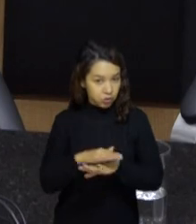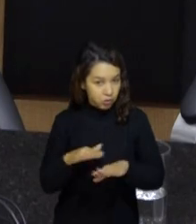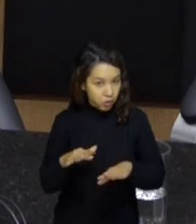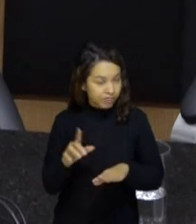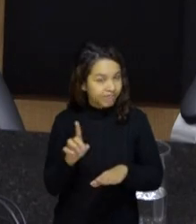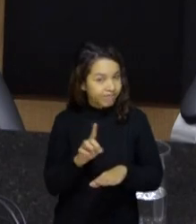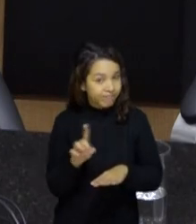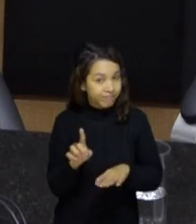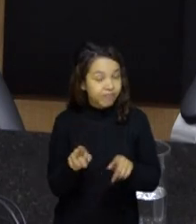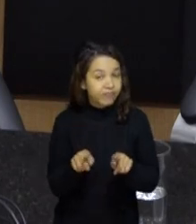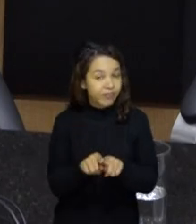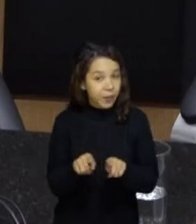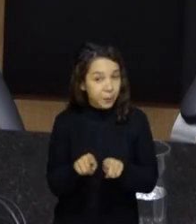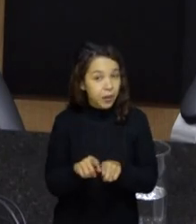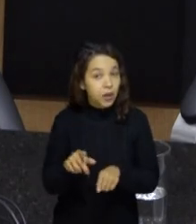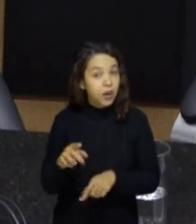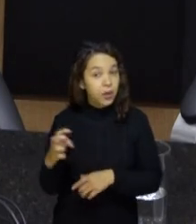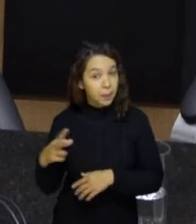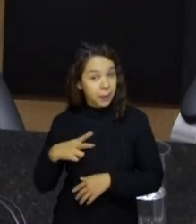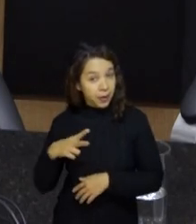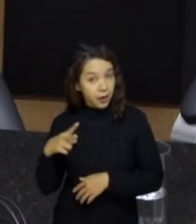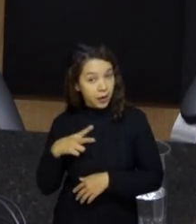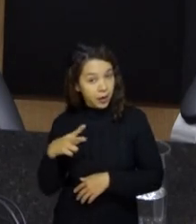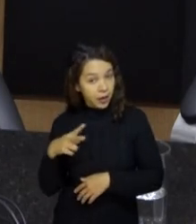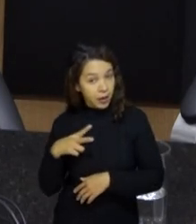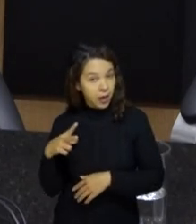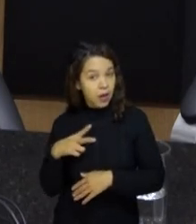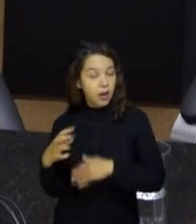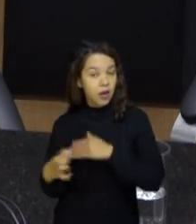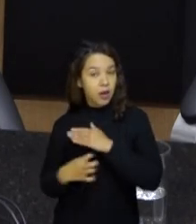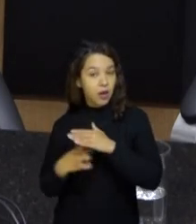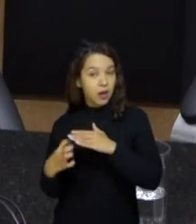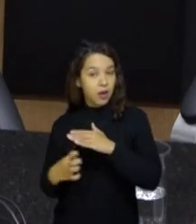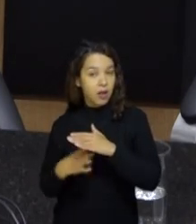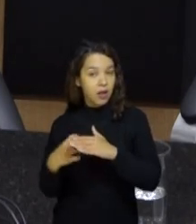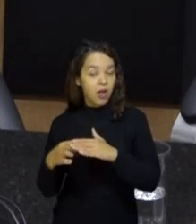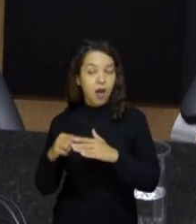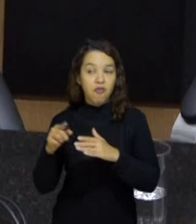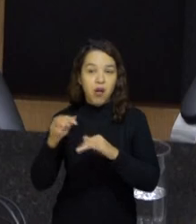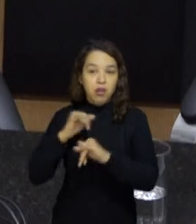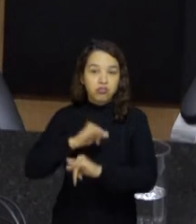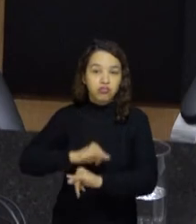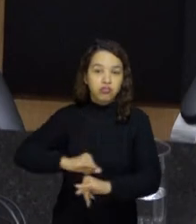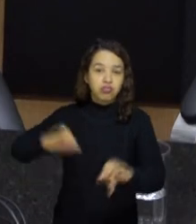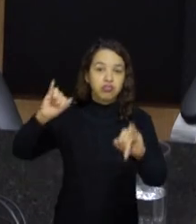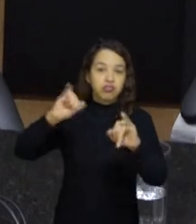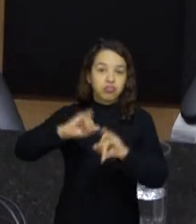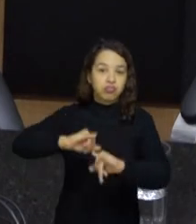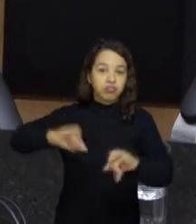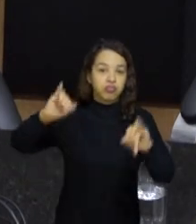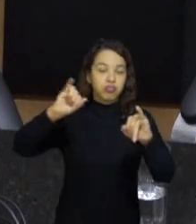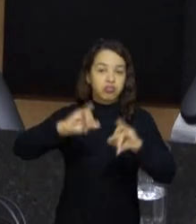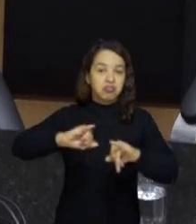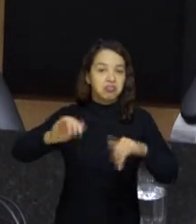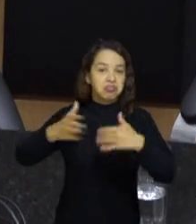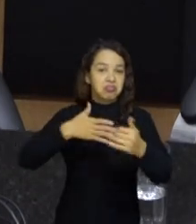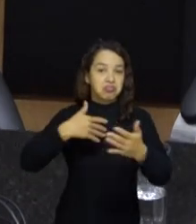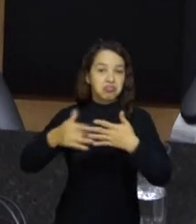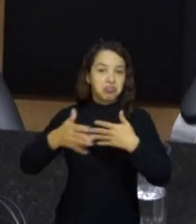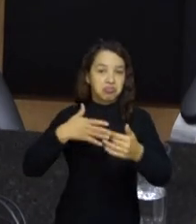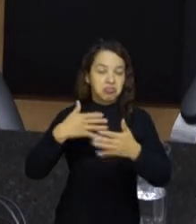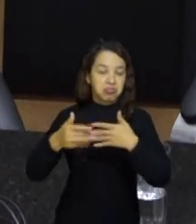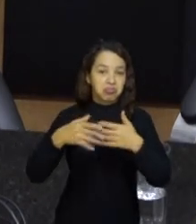Então, vamos aí, jogamos uma notícia, isso é que nem espalhar, né, as penas de um travesseiro ao vento.